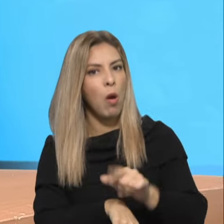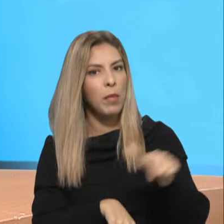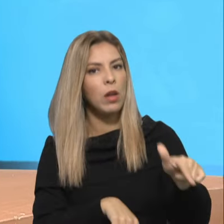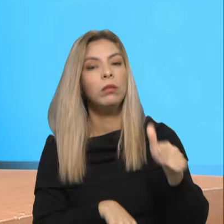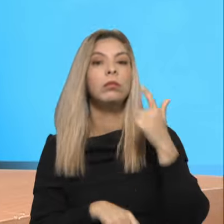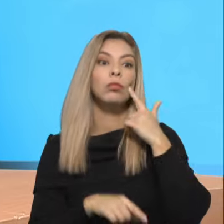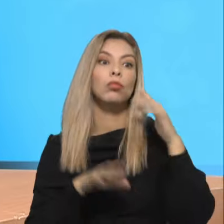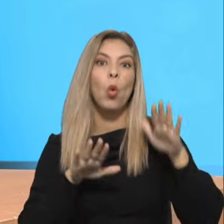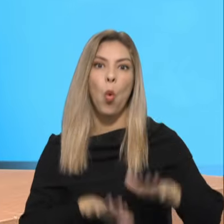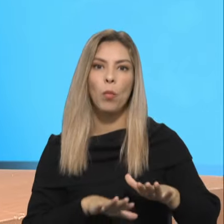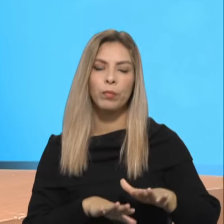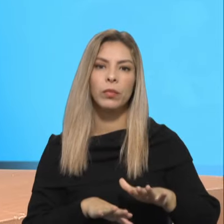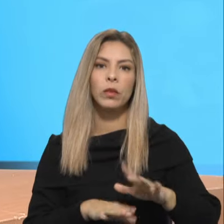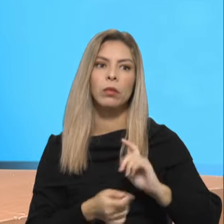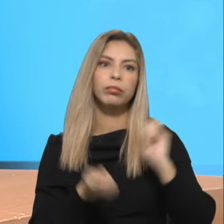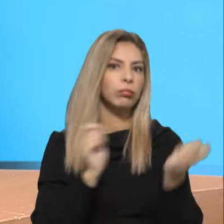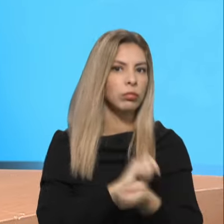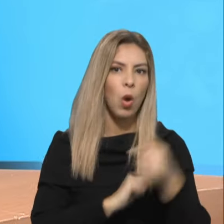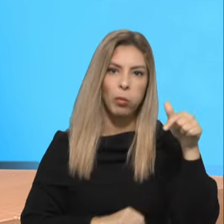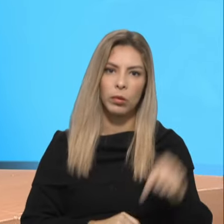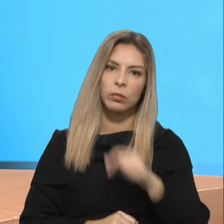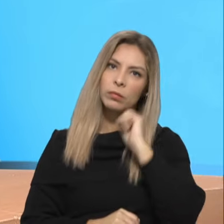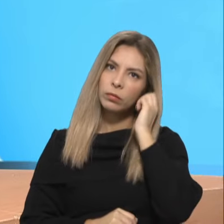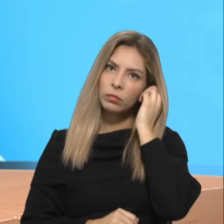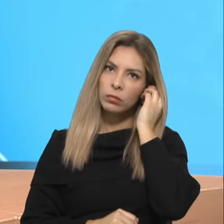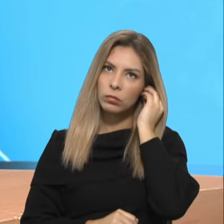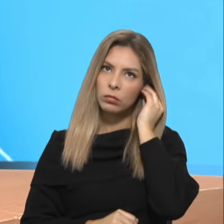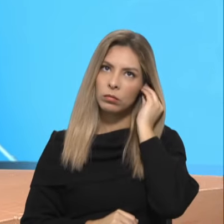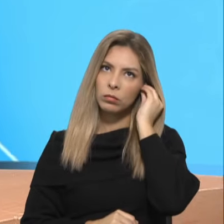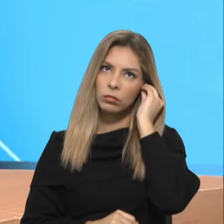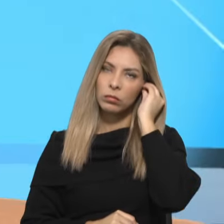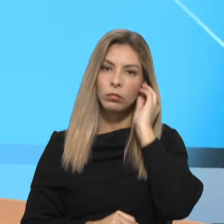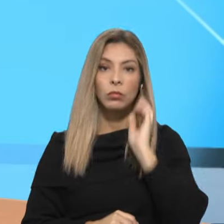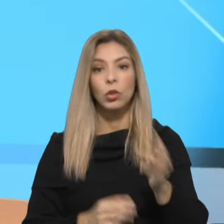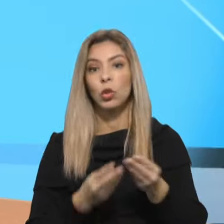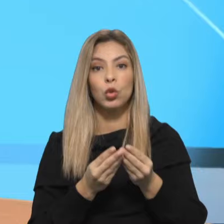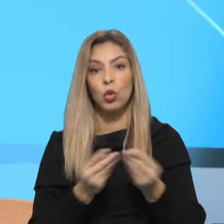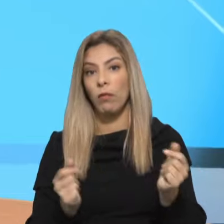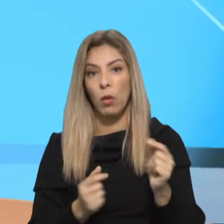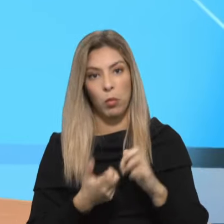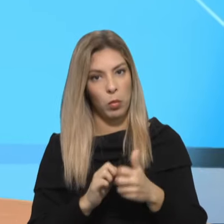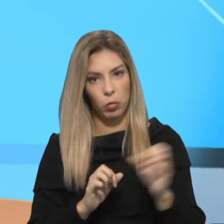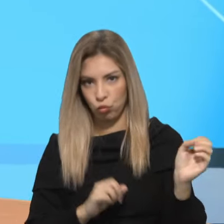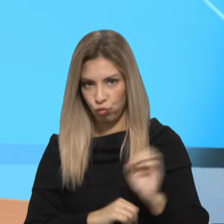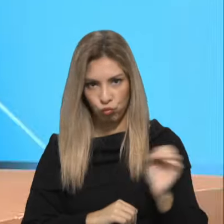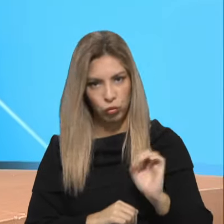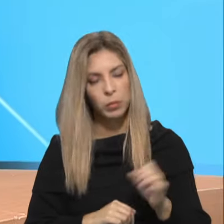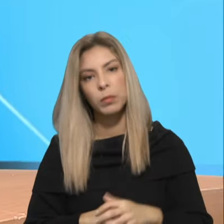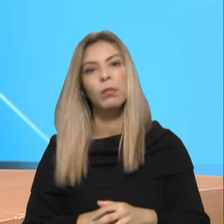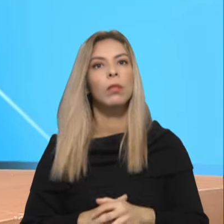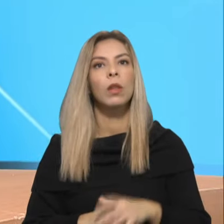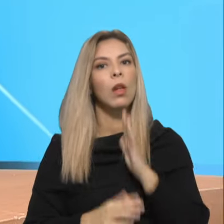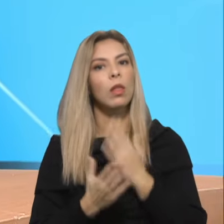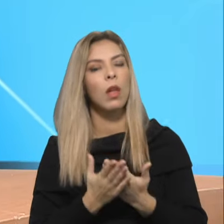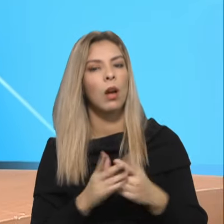pecado, mas foi imediatamente redimida a seguir. Imediatamente foi santificada a seguir. Uma questão temporal que não resolve o problema. Que não resolve o problema. E depois isto ainda se complicaria